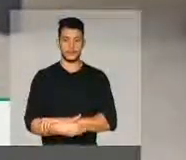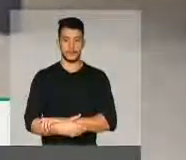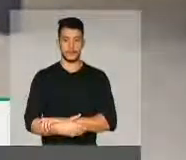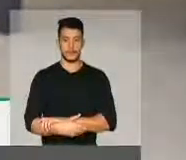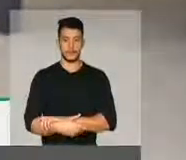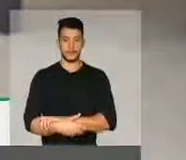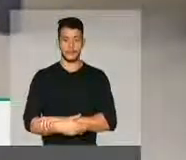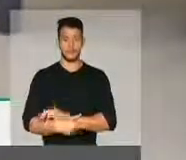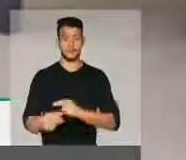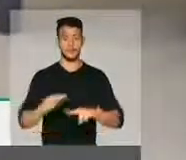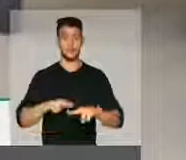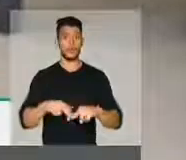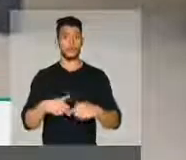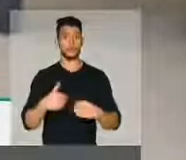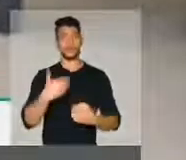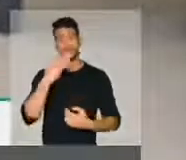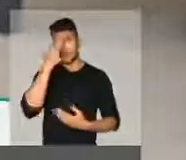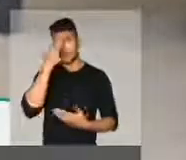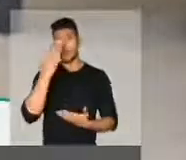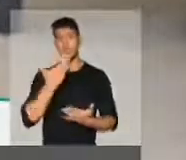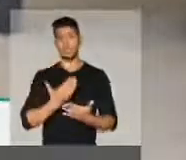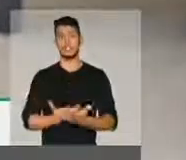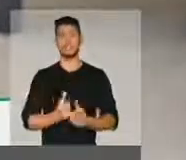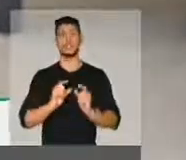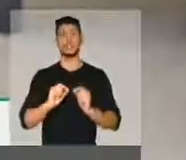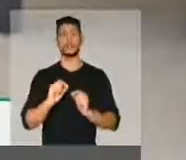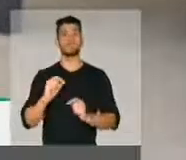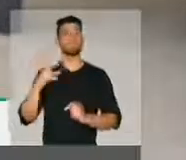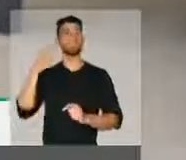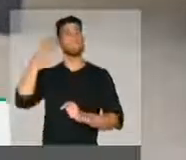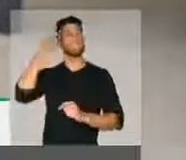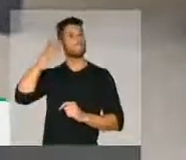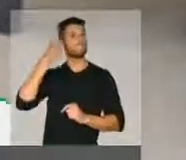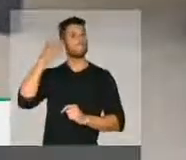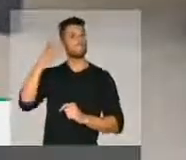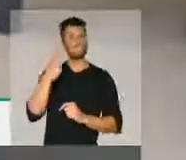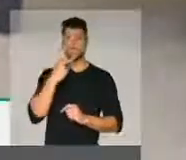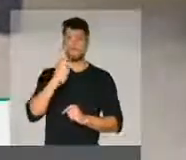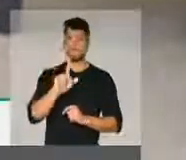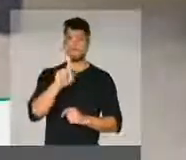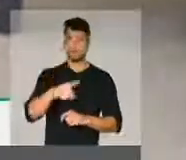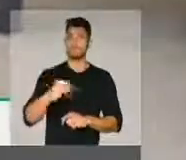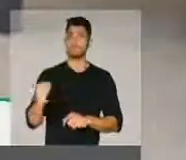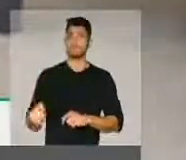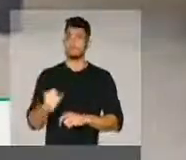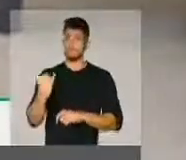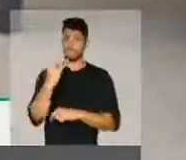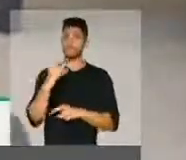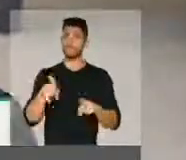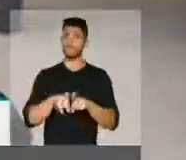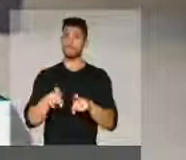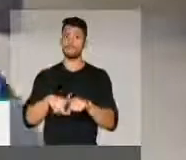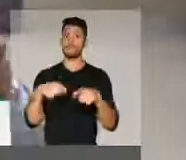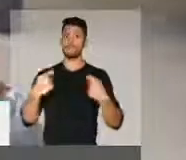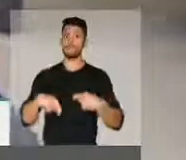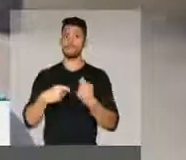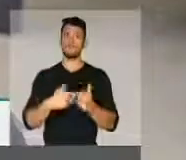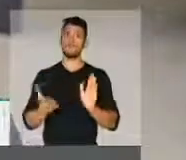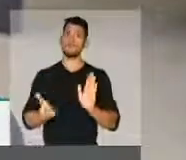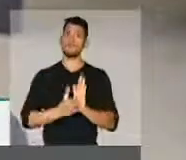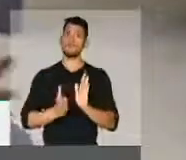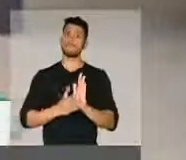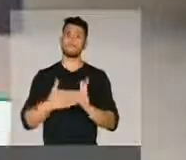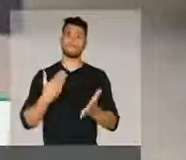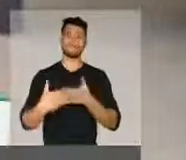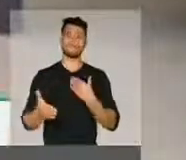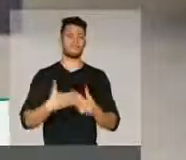brasileiro. Por isso, acho que esse seu pronunciamento merece a nossa atenção e o nosso aplauso, independente de